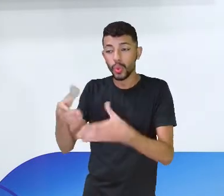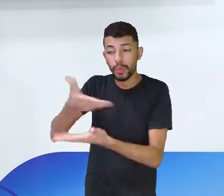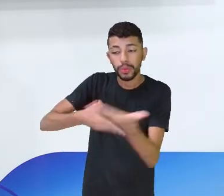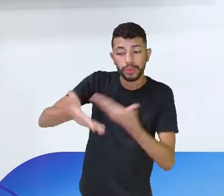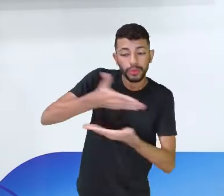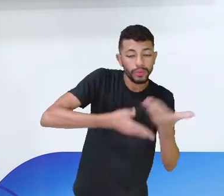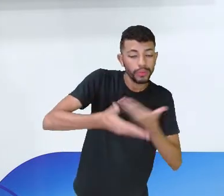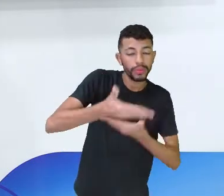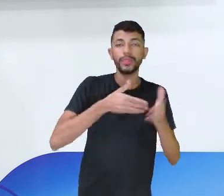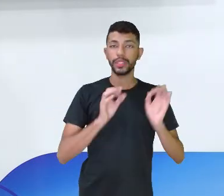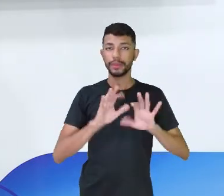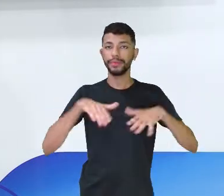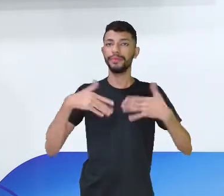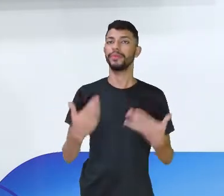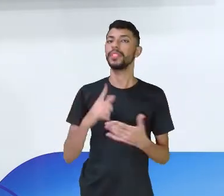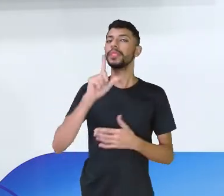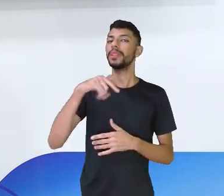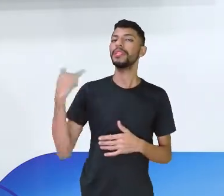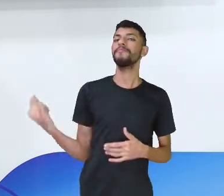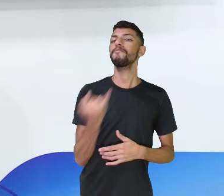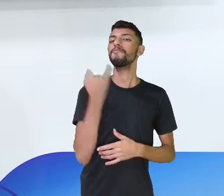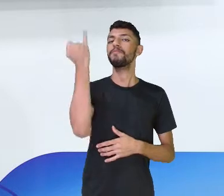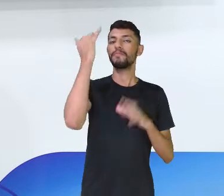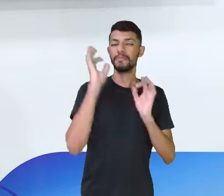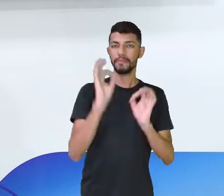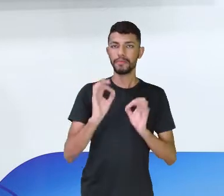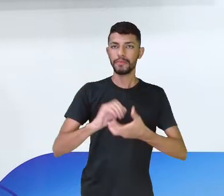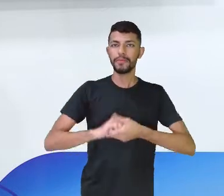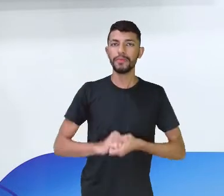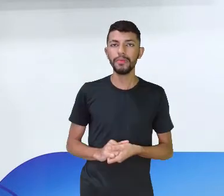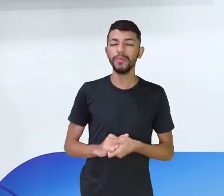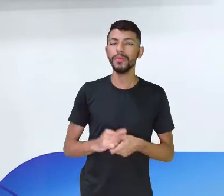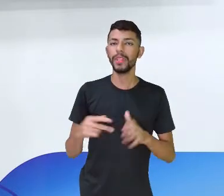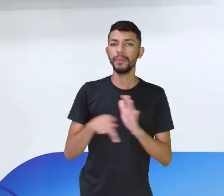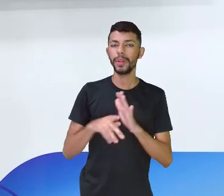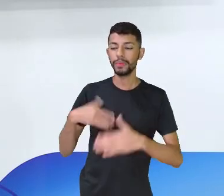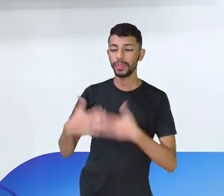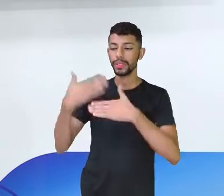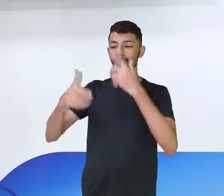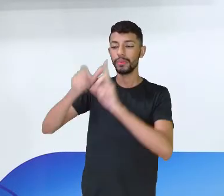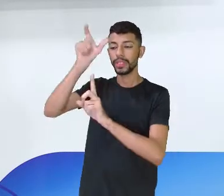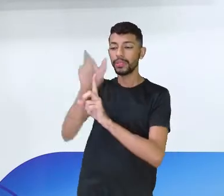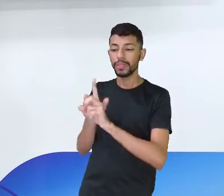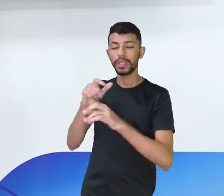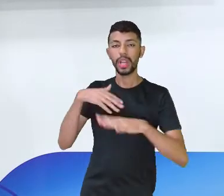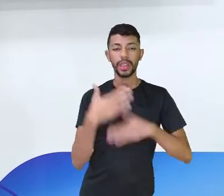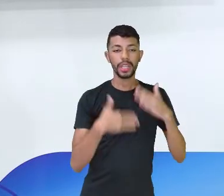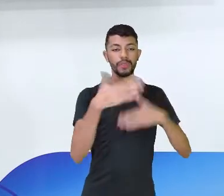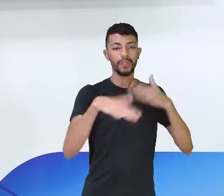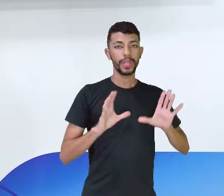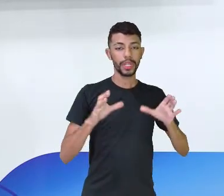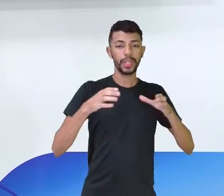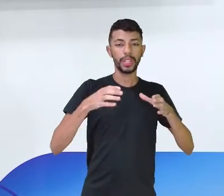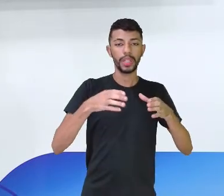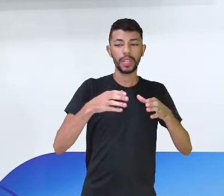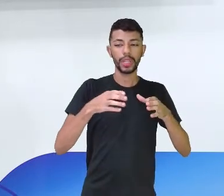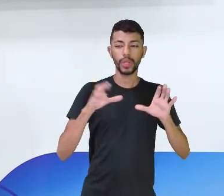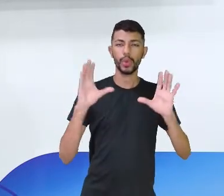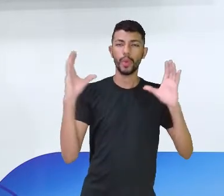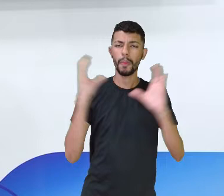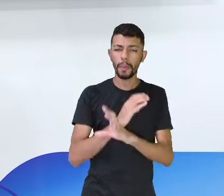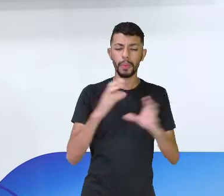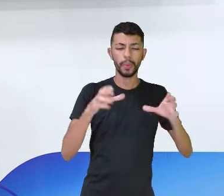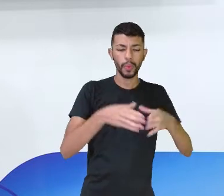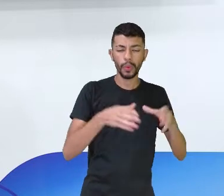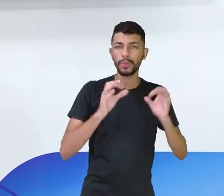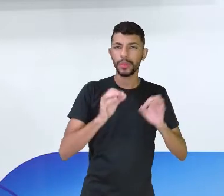Então, a gente está falando de algo muito importante para o desenvolvimento individual, para o desenvolvimento integral,